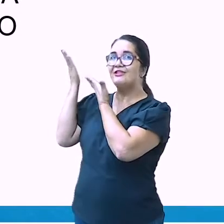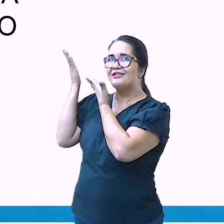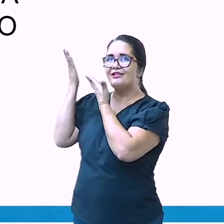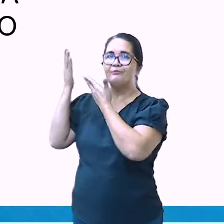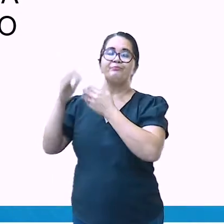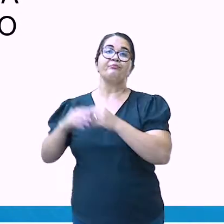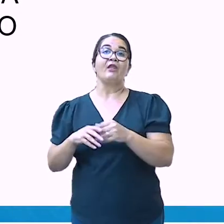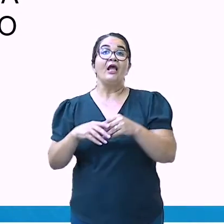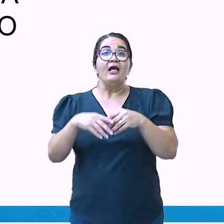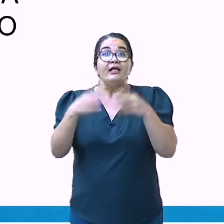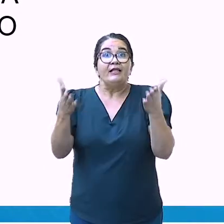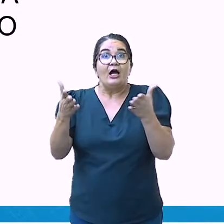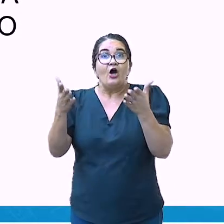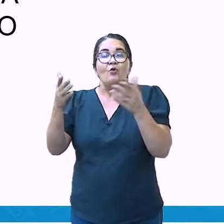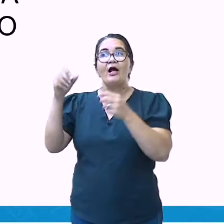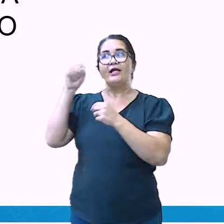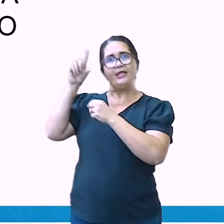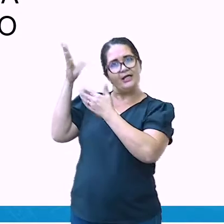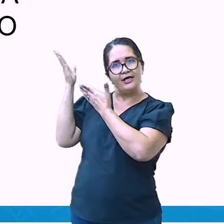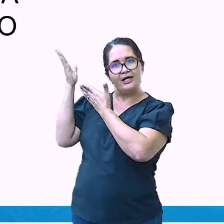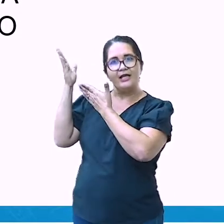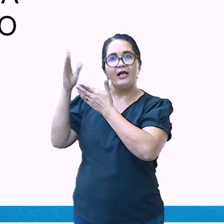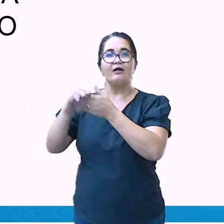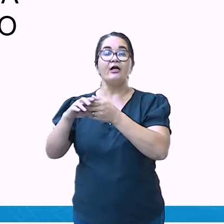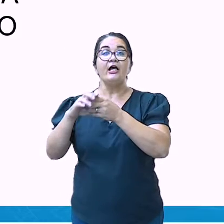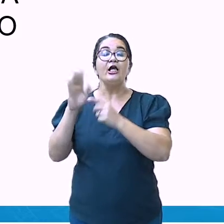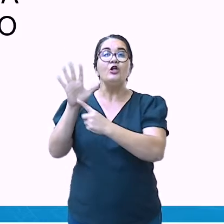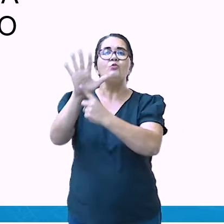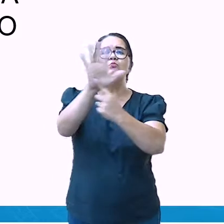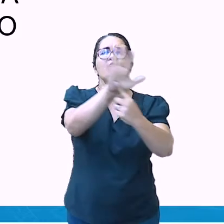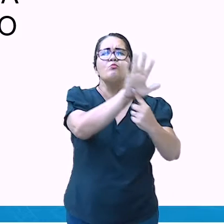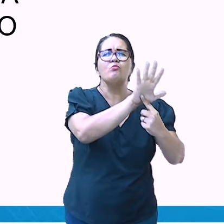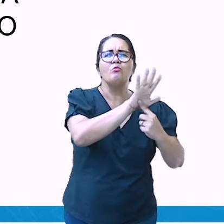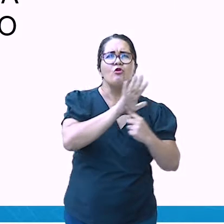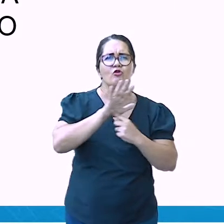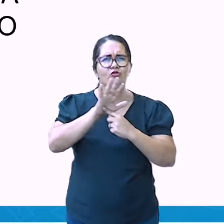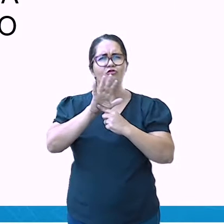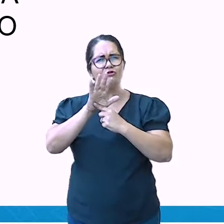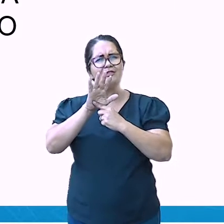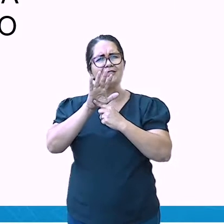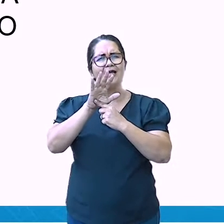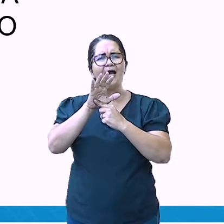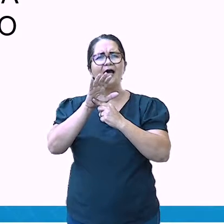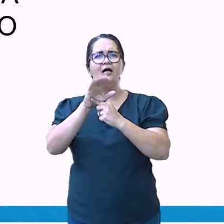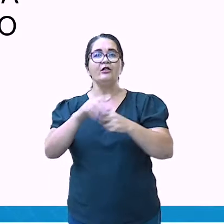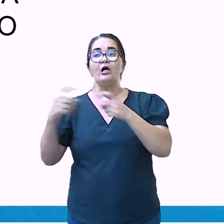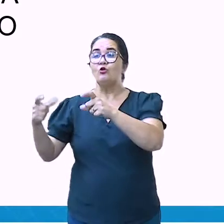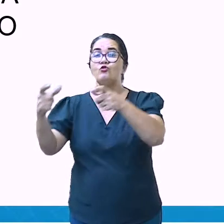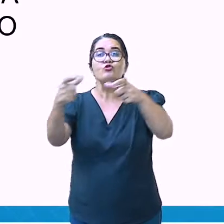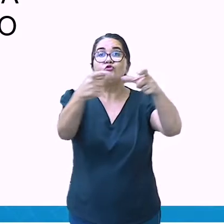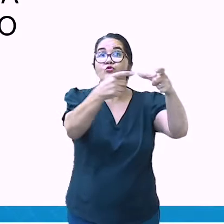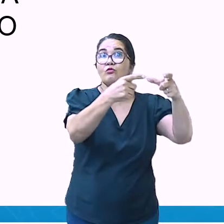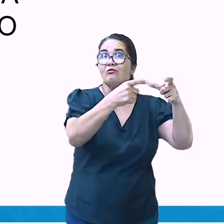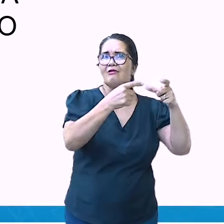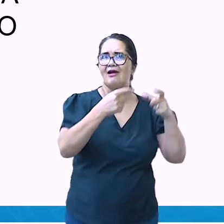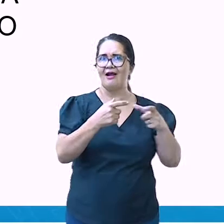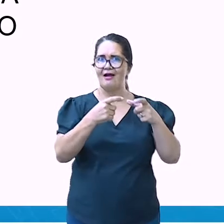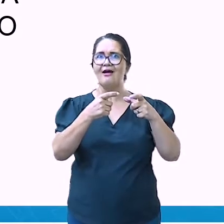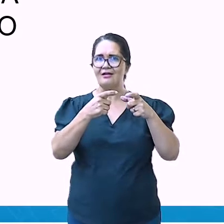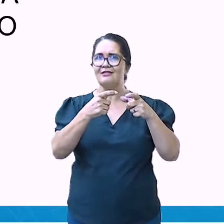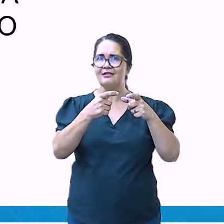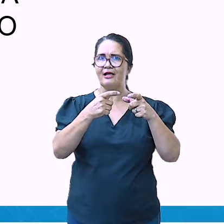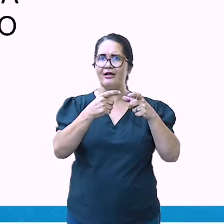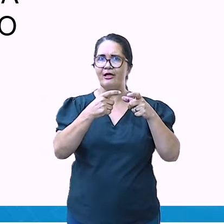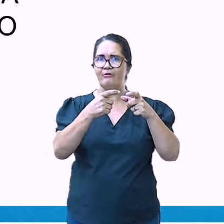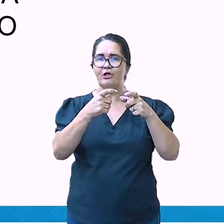O mapa é o retrato cartográfico bidimensional do local. Através